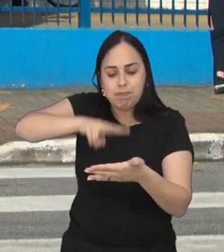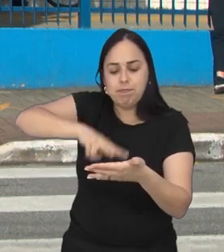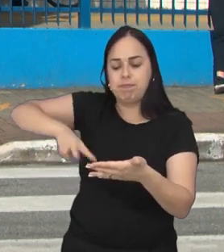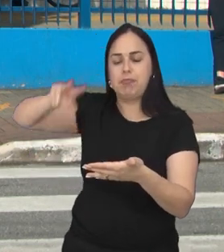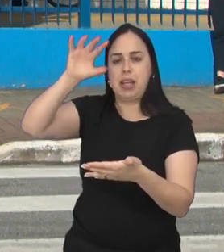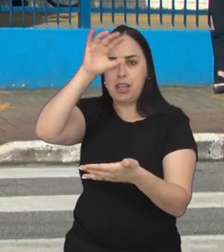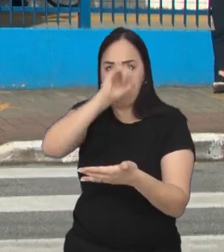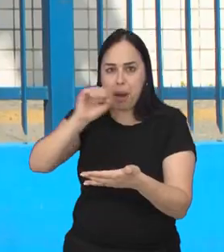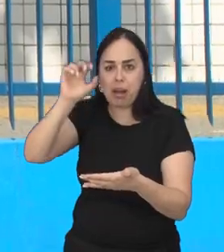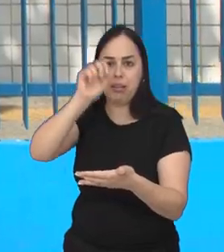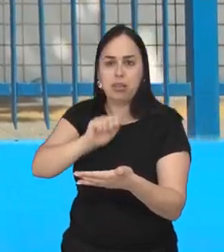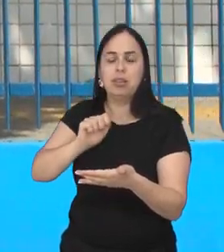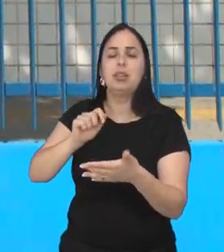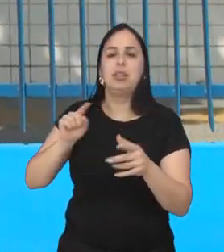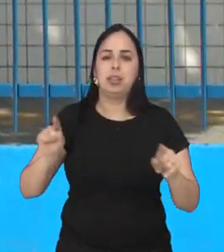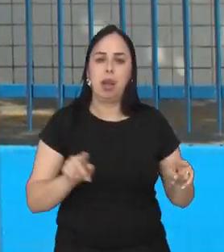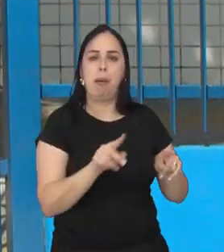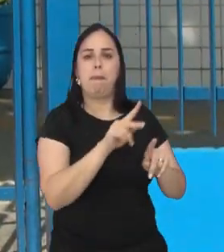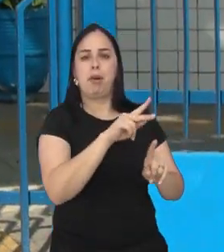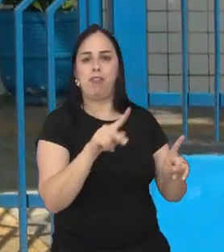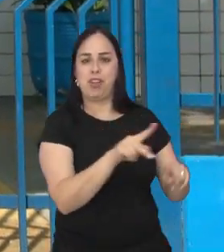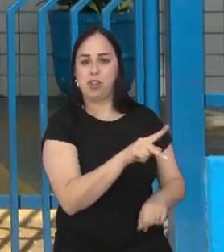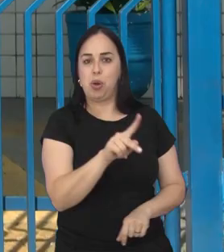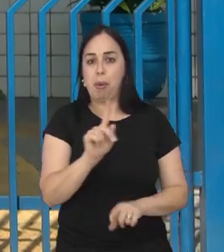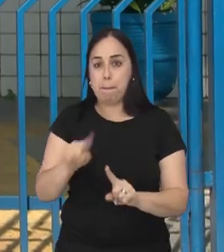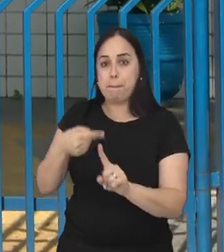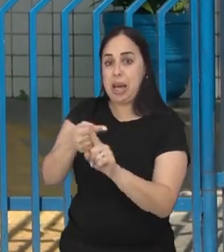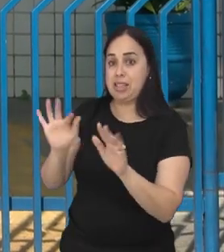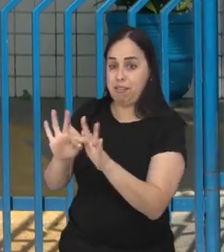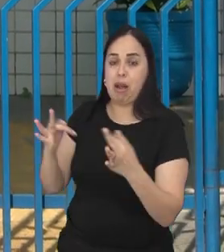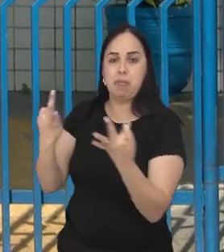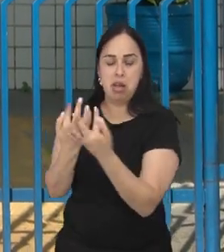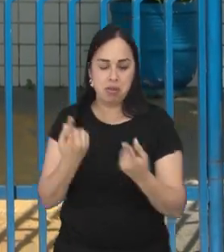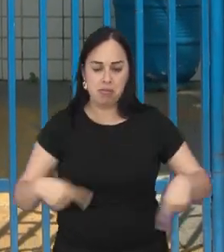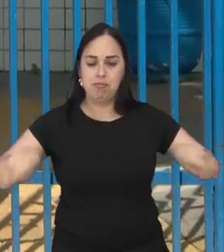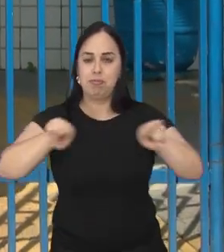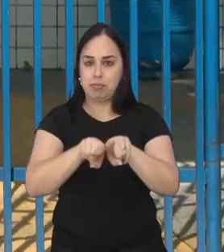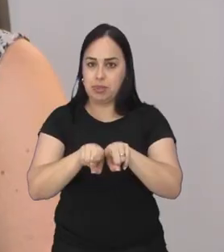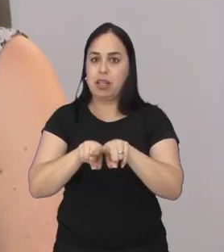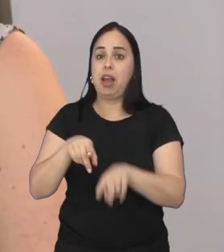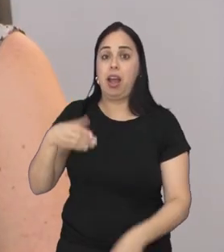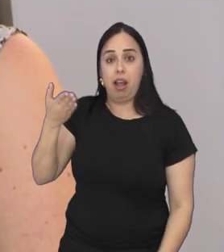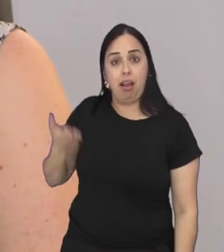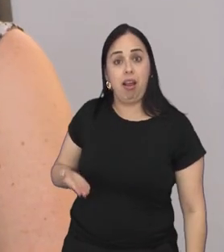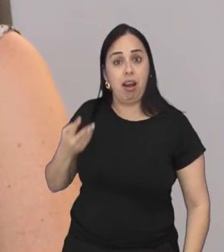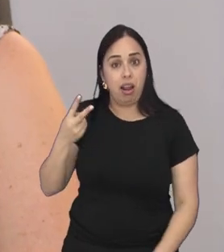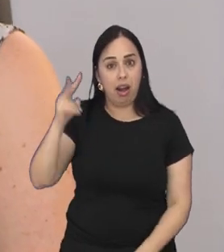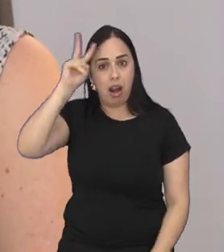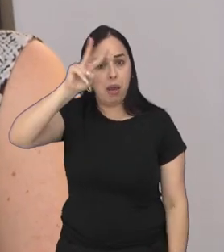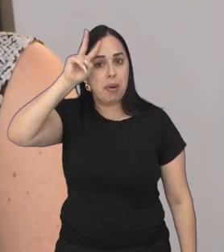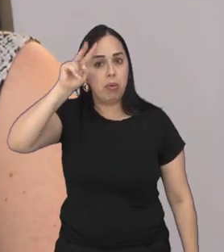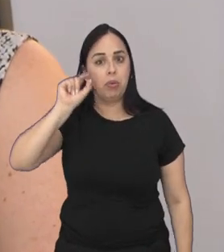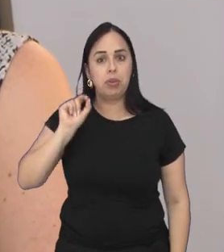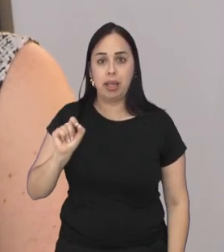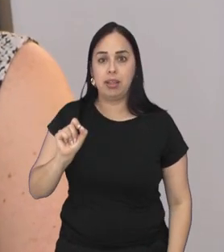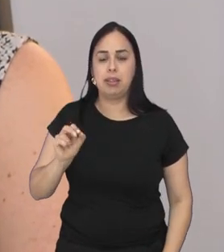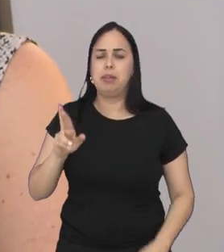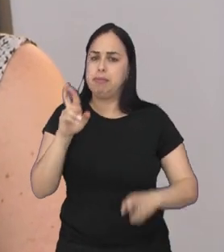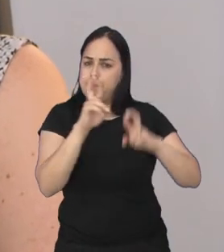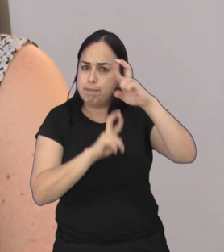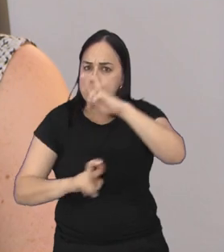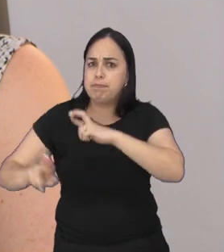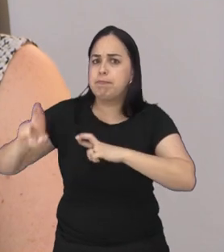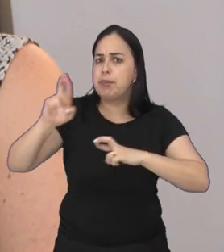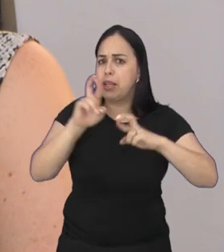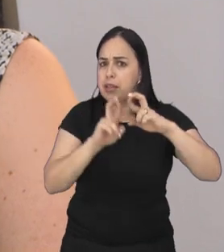toda a sociedade que conta com o trabalho do professor e suporte às famílias a parlamentar também reforça a